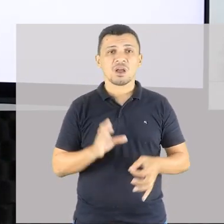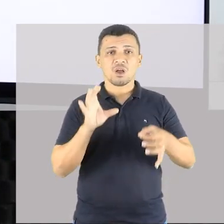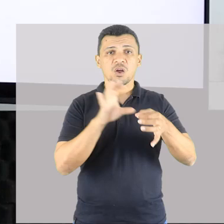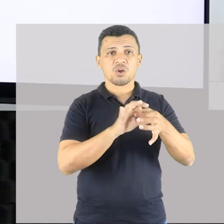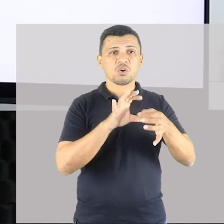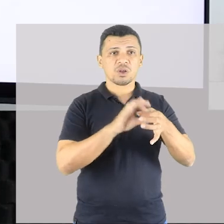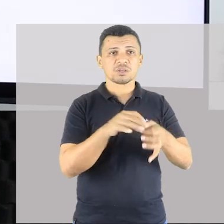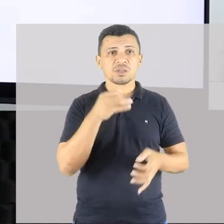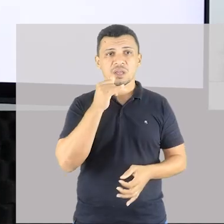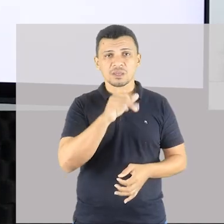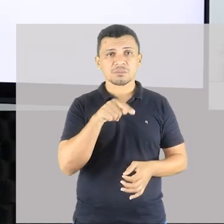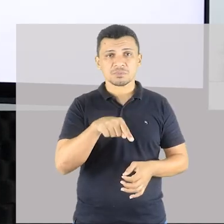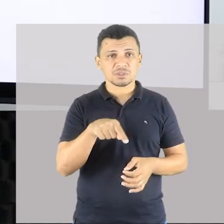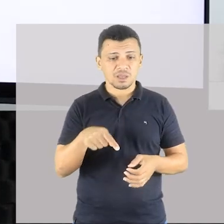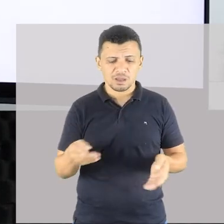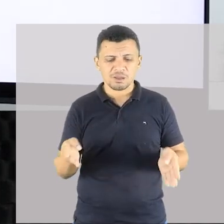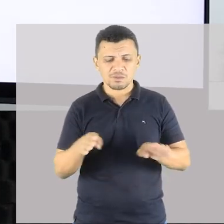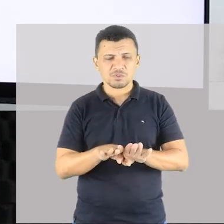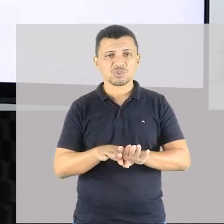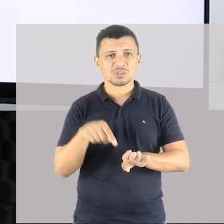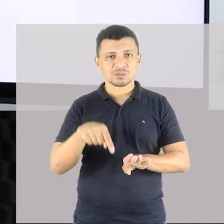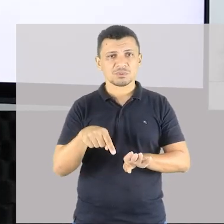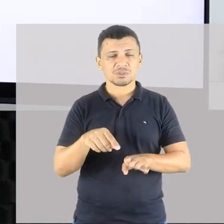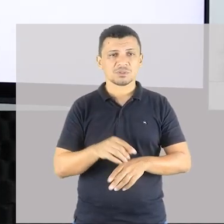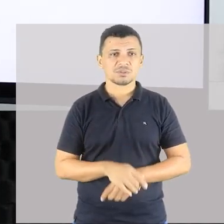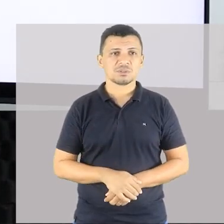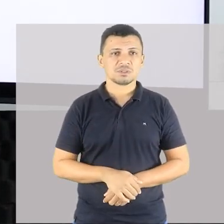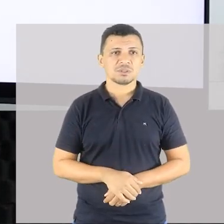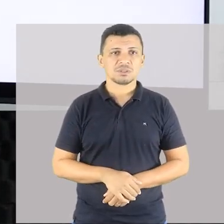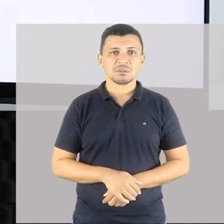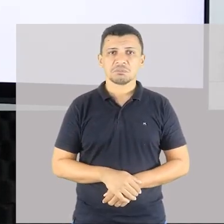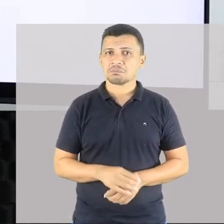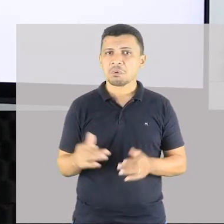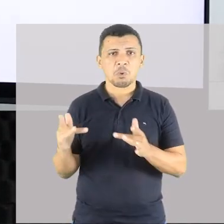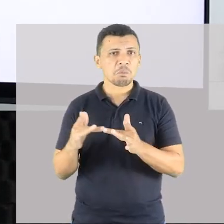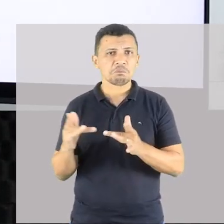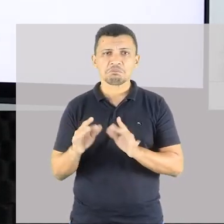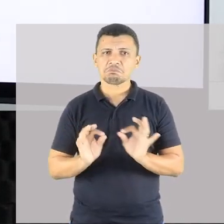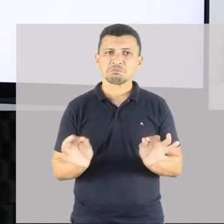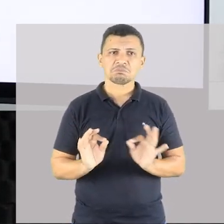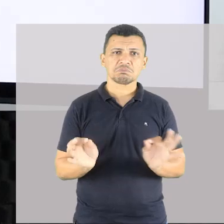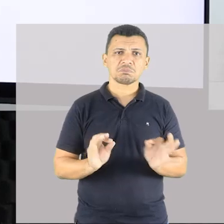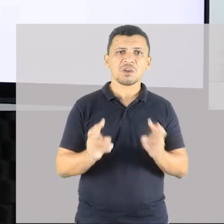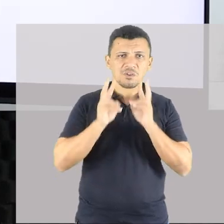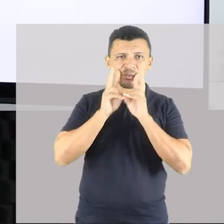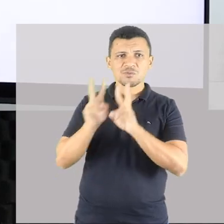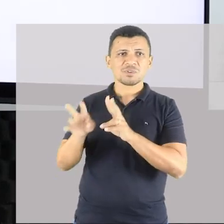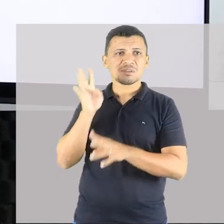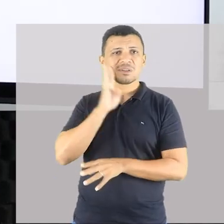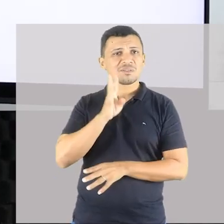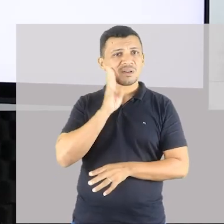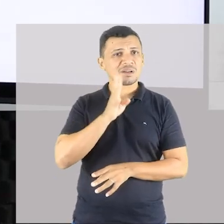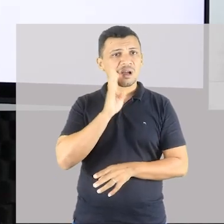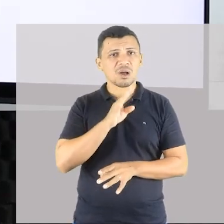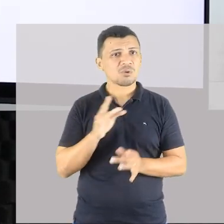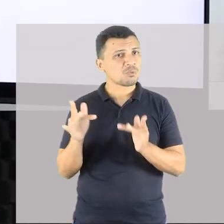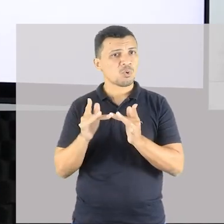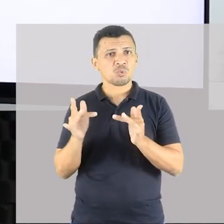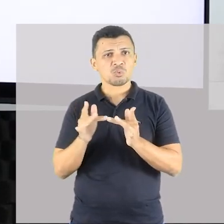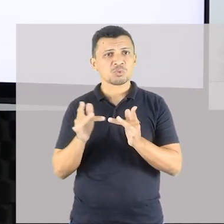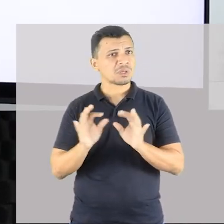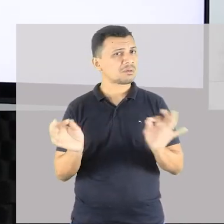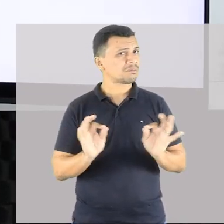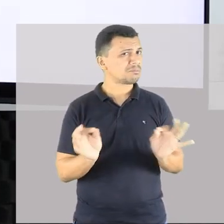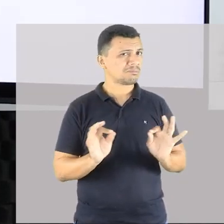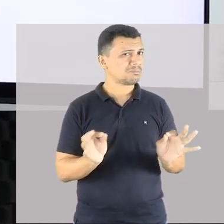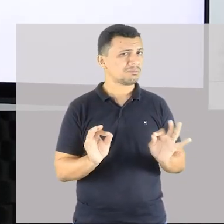que estar fechado aqui embaixo, tá bom? Só isso, ó, não está ligado em nada. Gente, vê se não é legal. Aqui não está ligado em nada, pô, não tem ligado uma